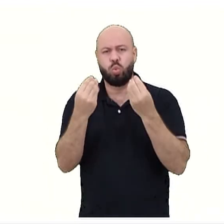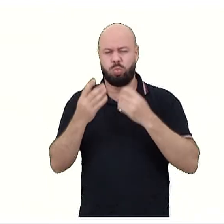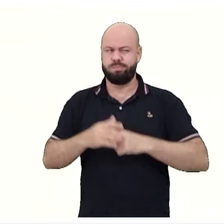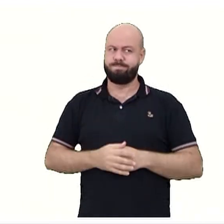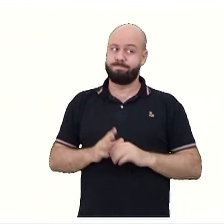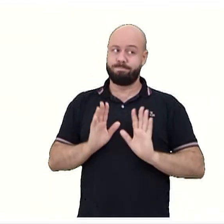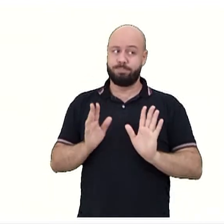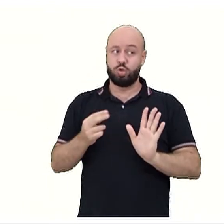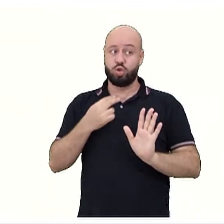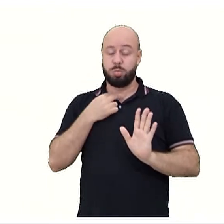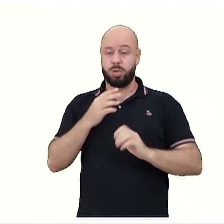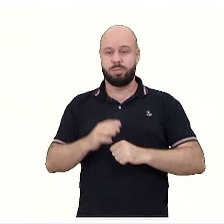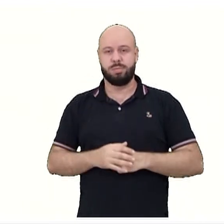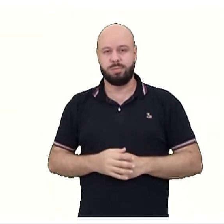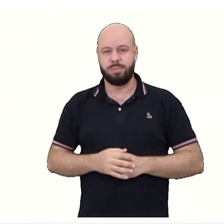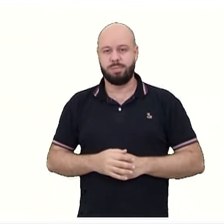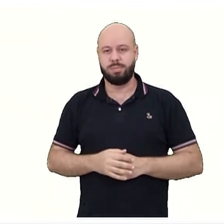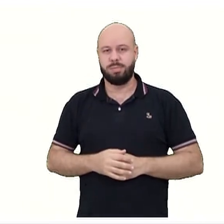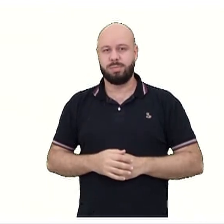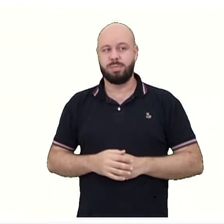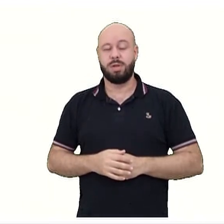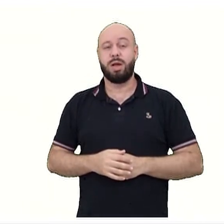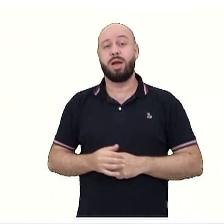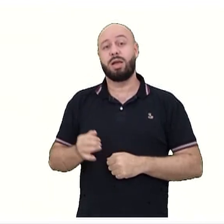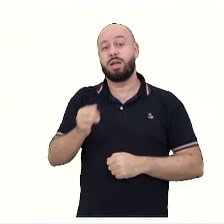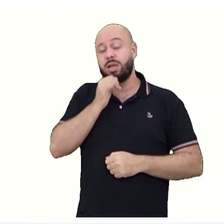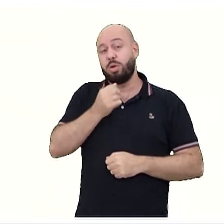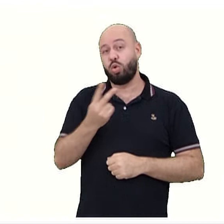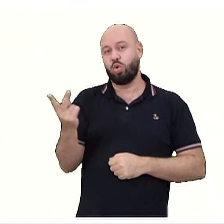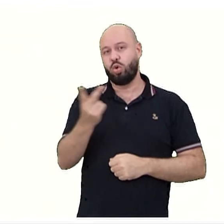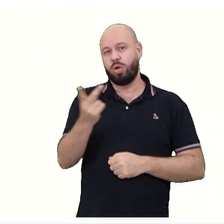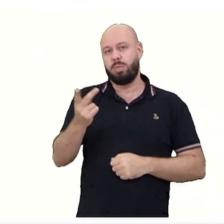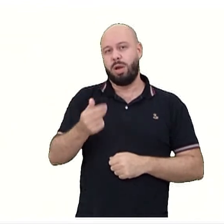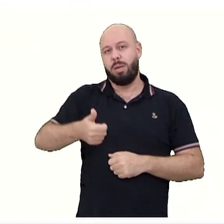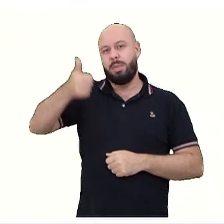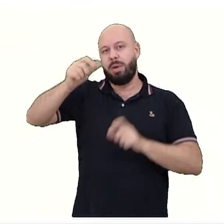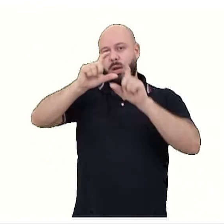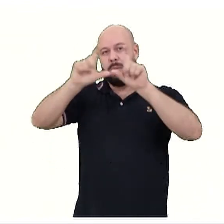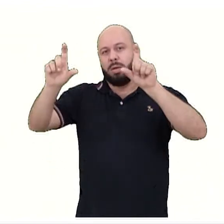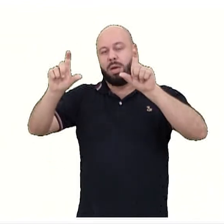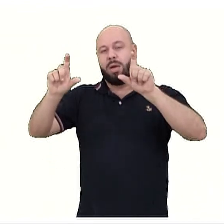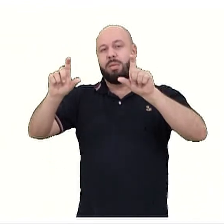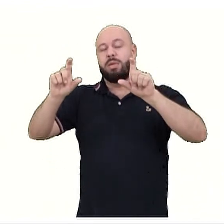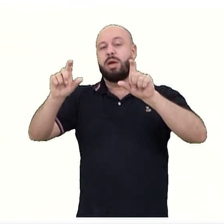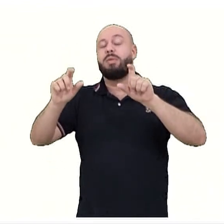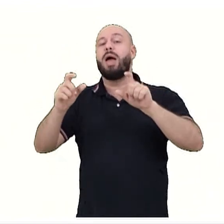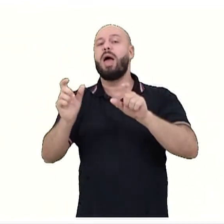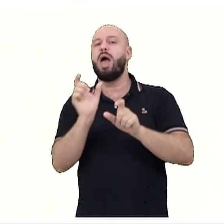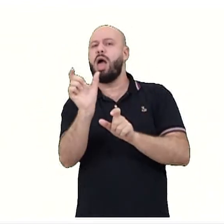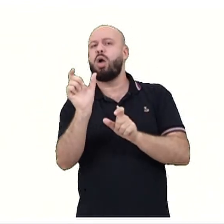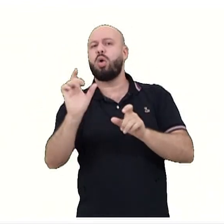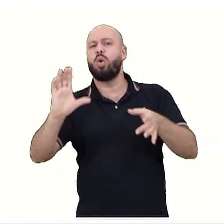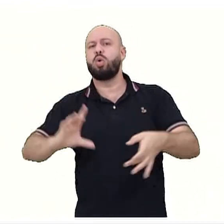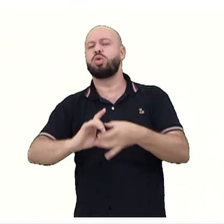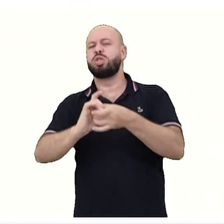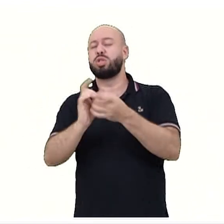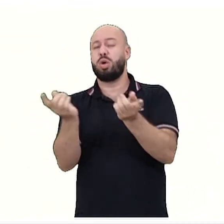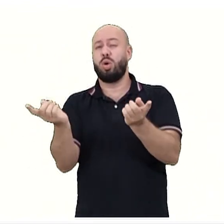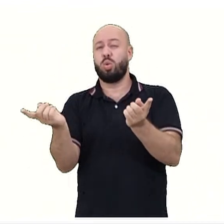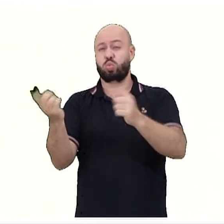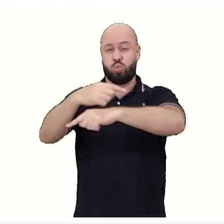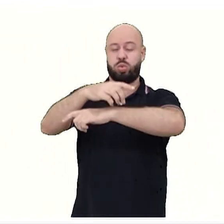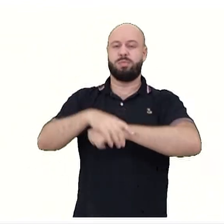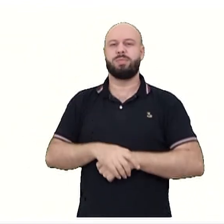tempo. Exatamente. Aí nós temos mais dois exemplos aí, no caso, o primeiro de uma conjunção adversativa, dando essa ideia, né?